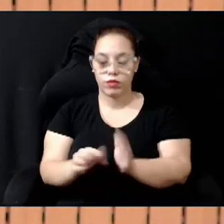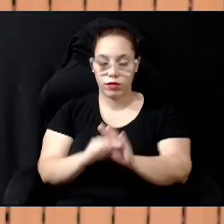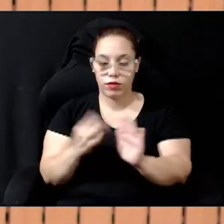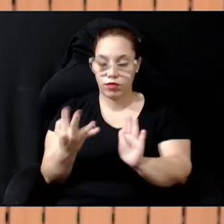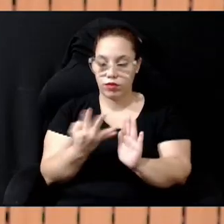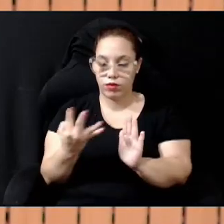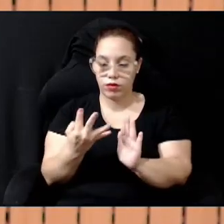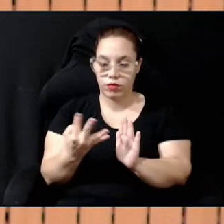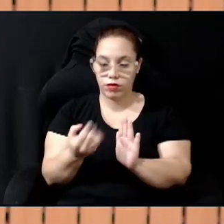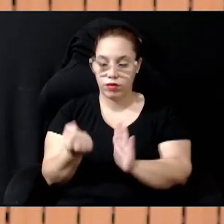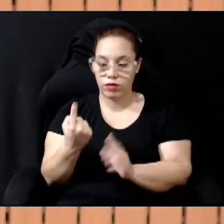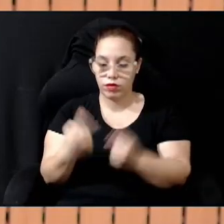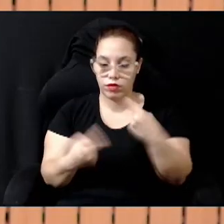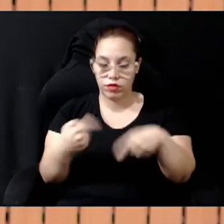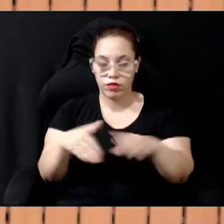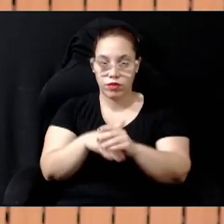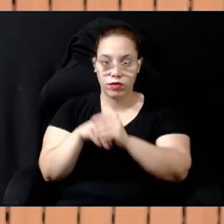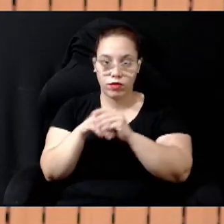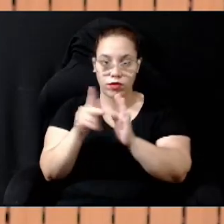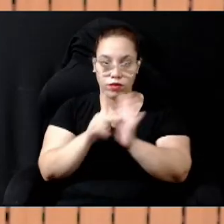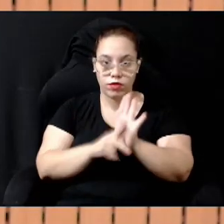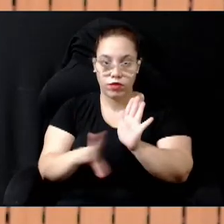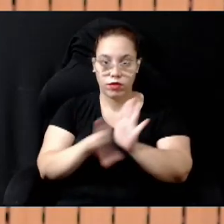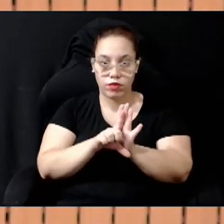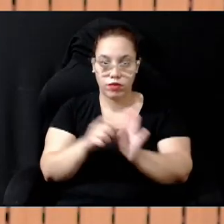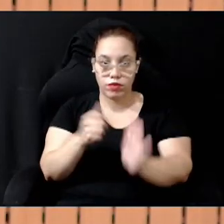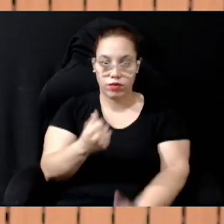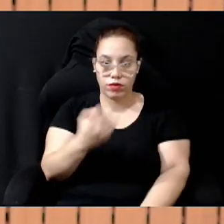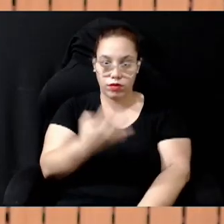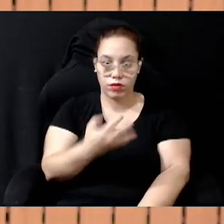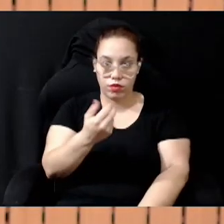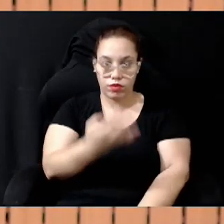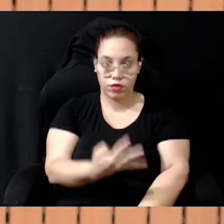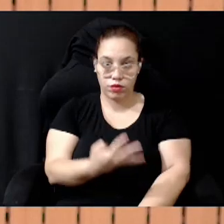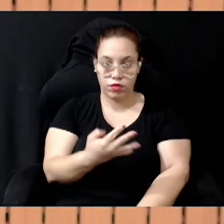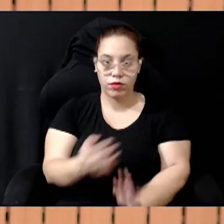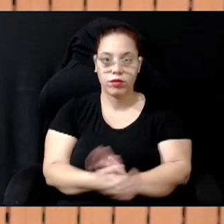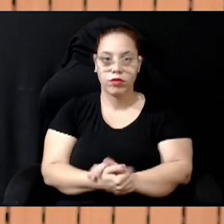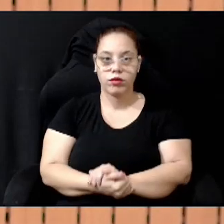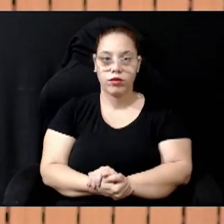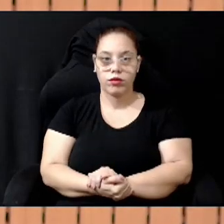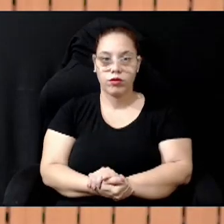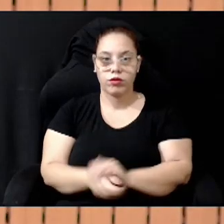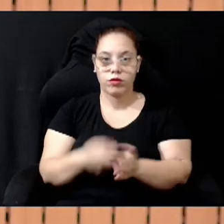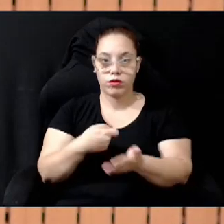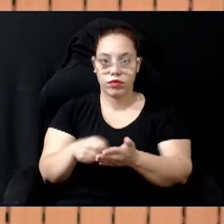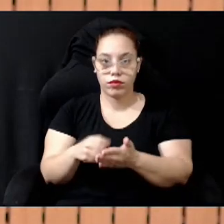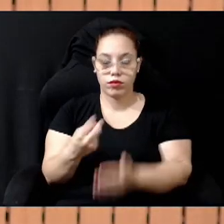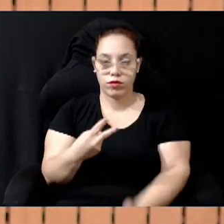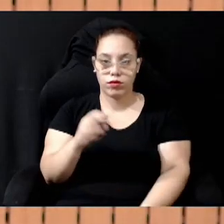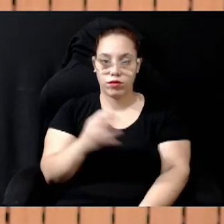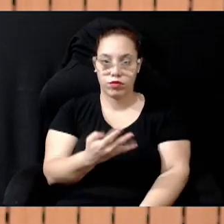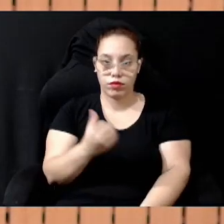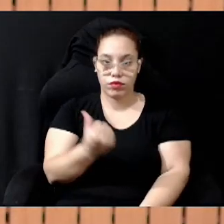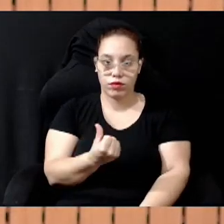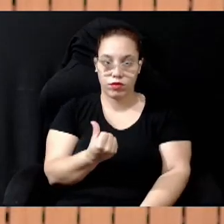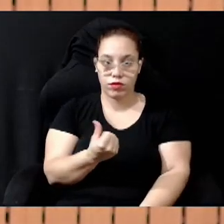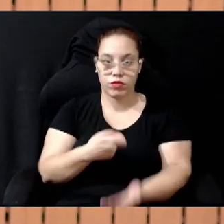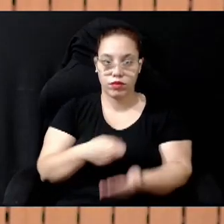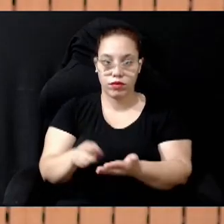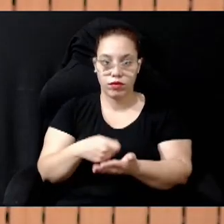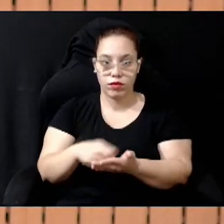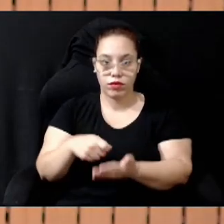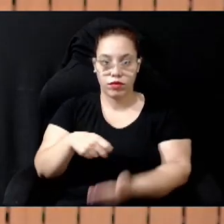Primeira discussão e votação do projeto de lei 124/24, processo 241251, de autoria do senhor Luiz